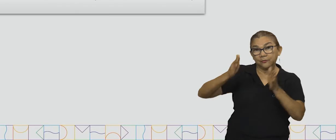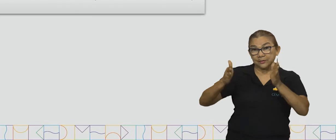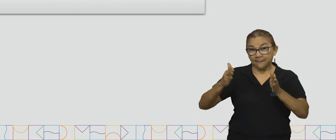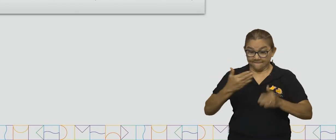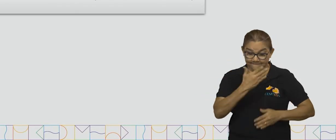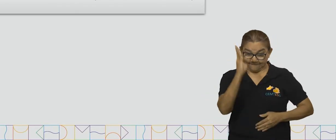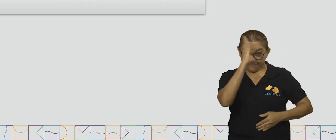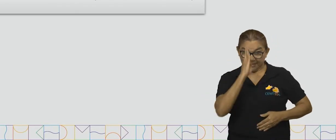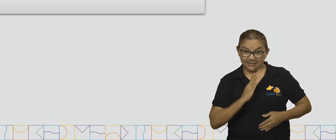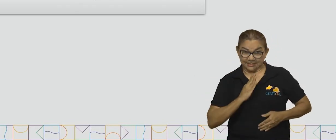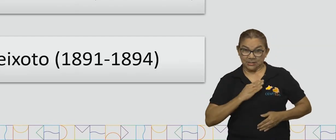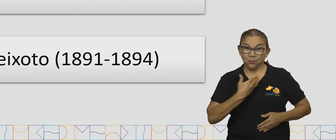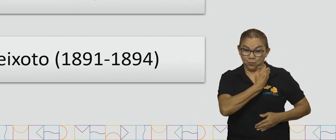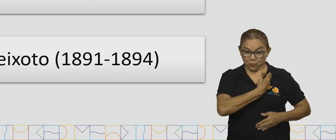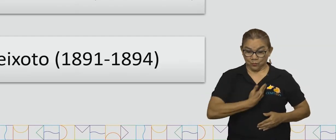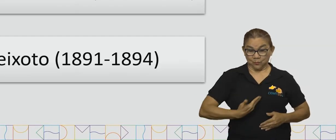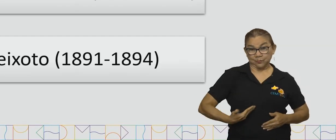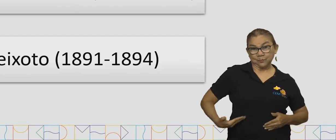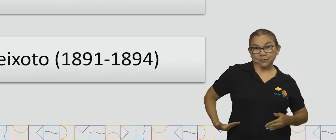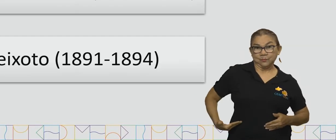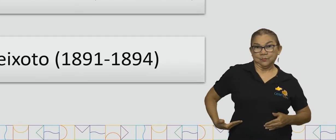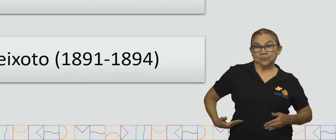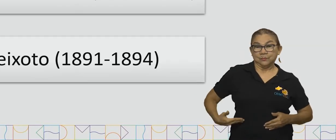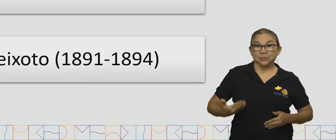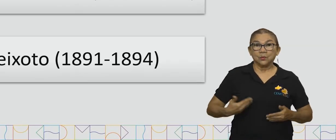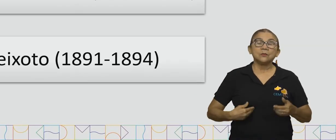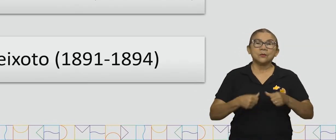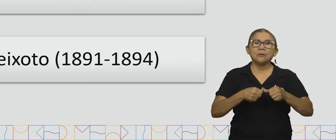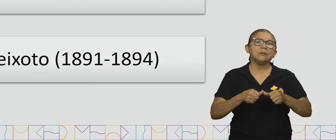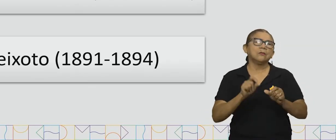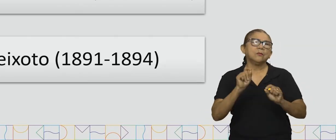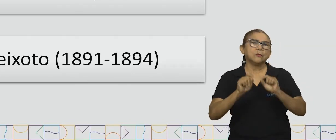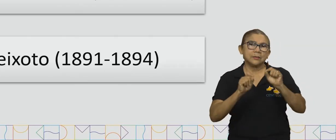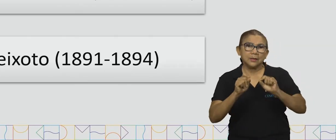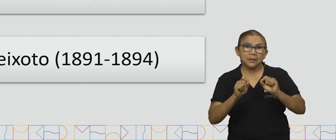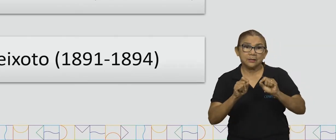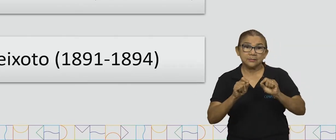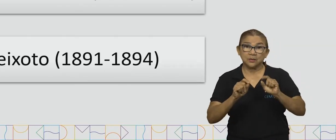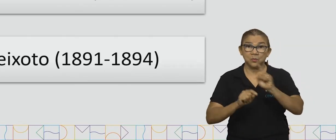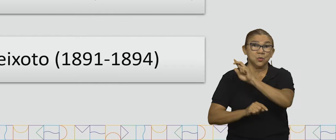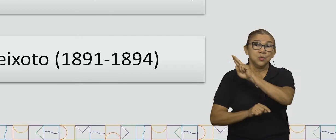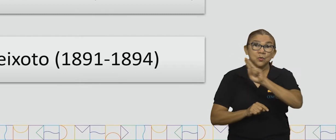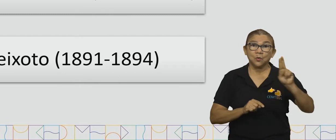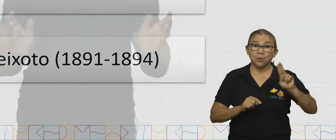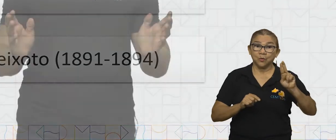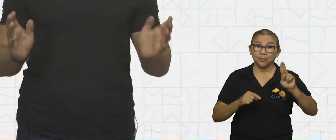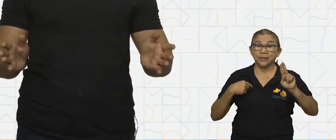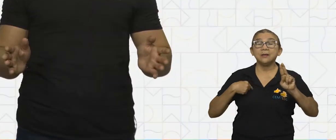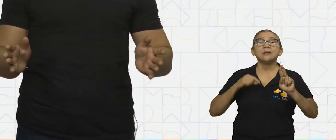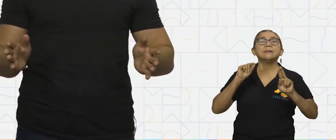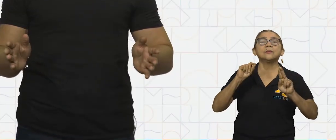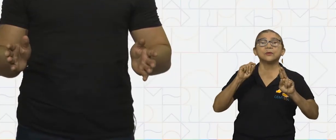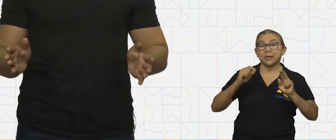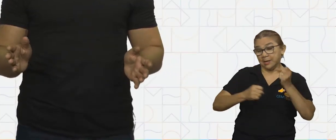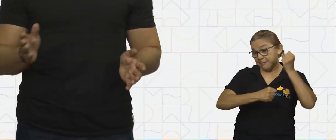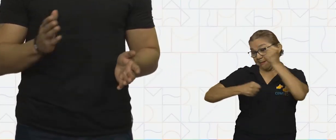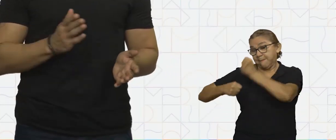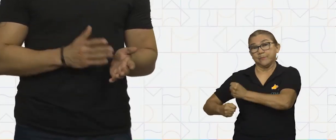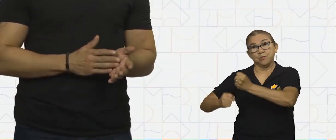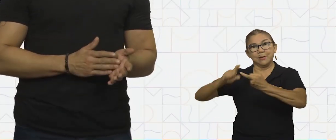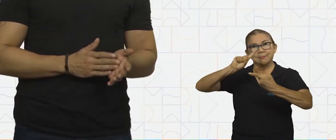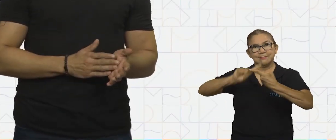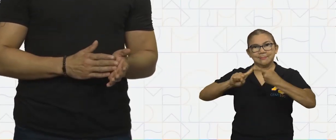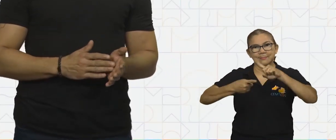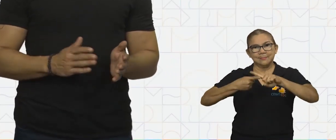militares, Deodoro da Fonseca e Floriano Peixoto, por isso o nome de República da Espada. A República das Oligarquias